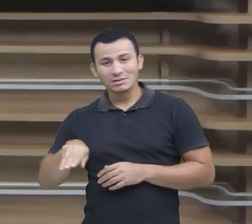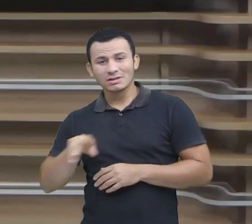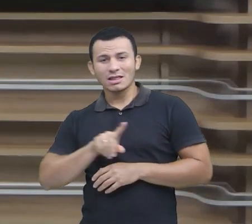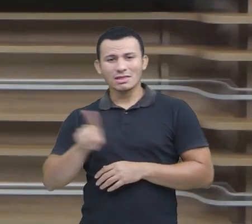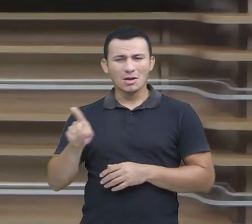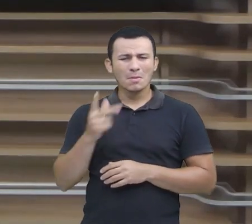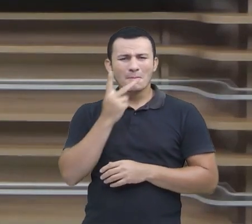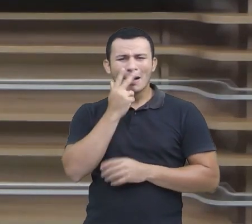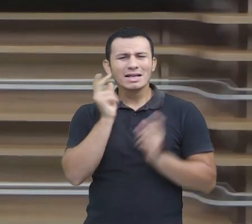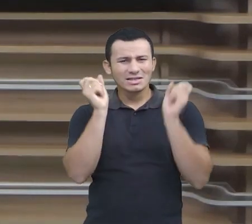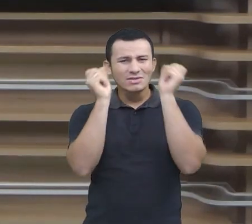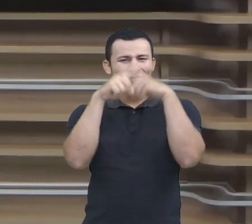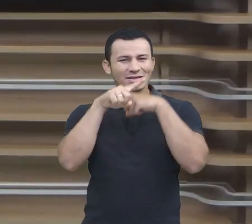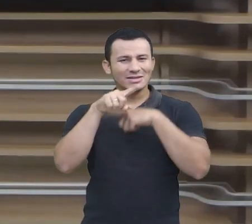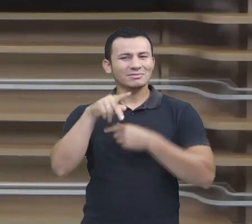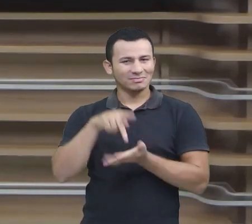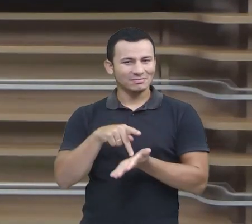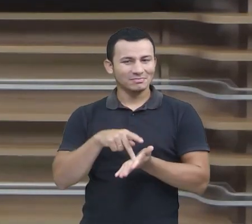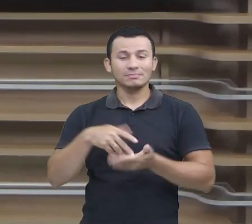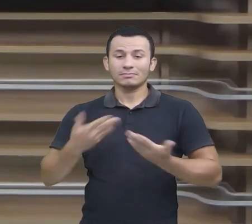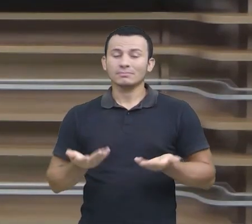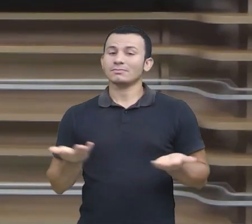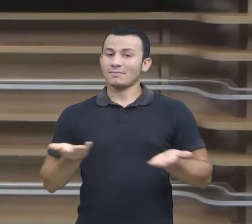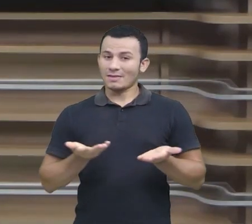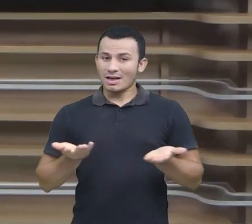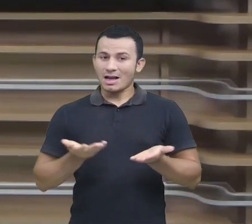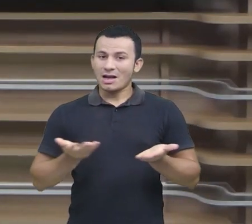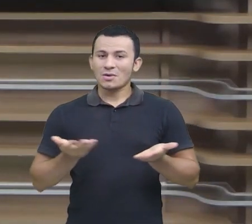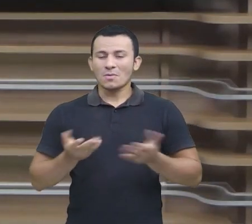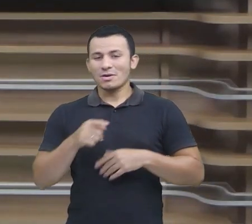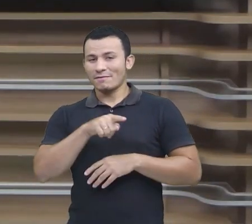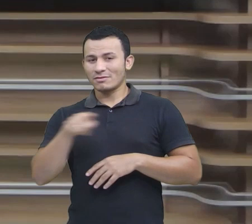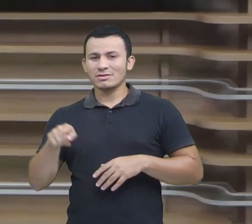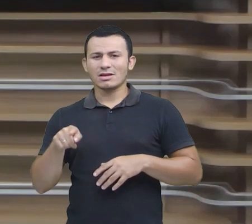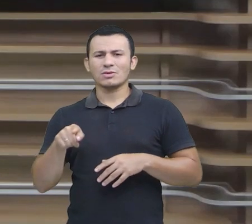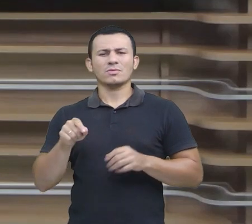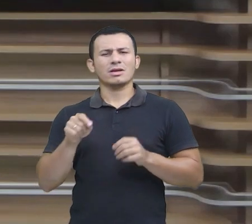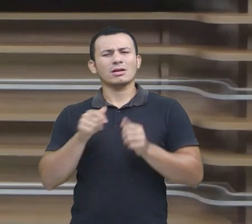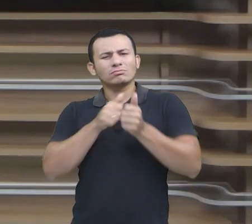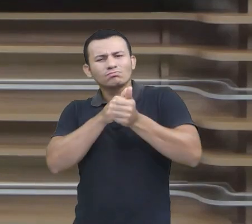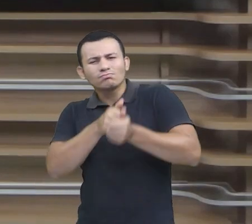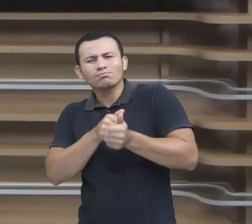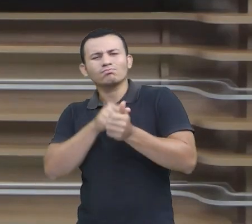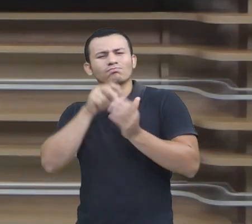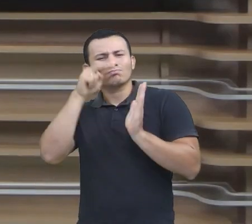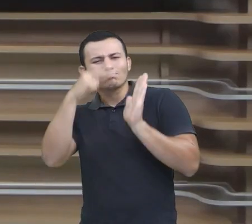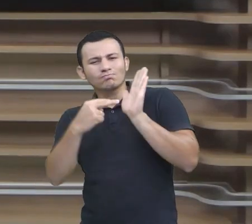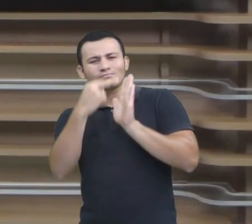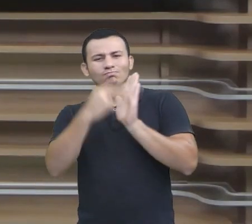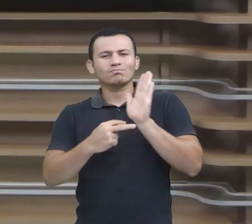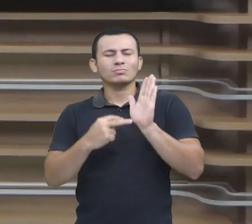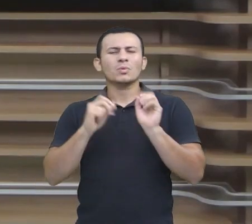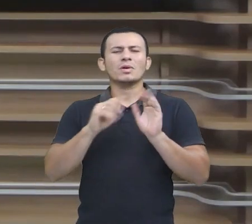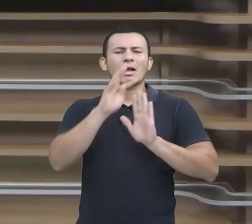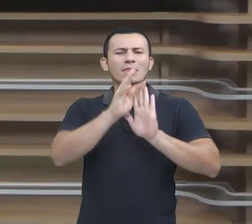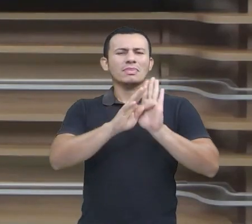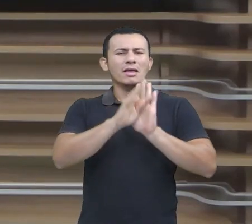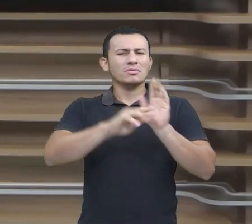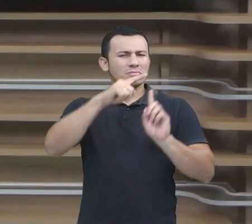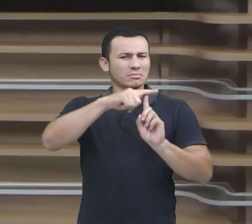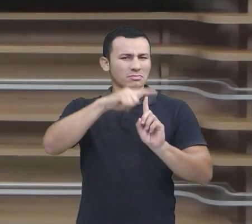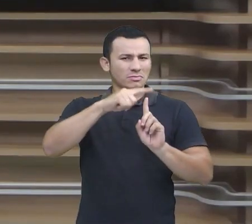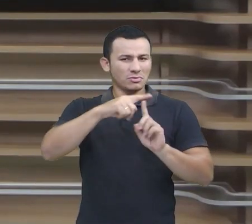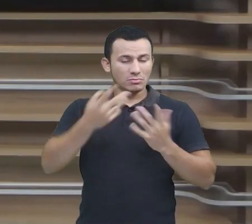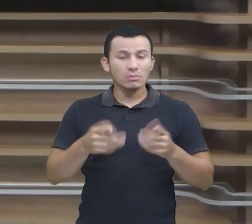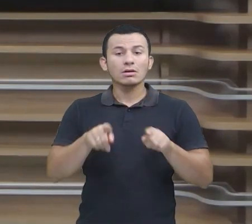muito difícil, não é verdade? Então agora, crianças, nós vamos investigar o que é esse texto multimodal e